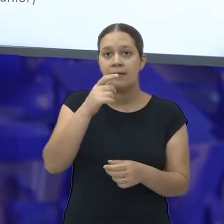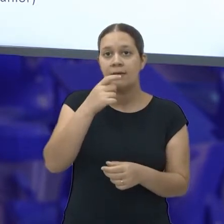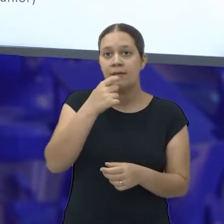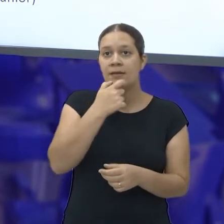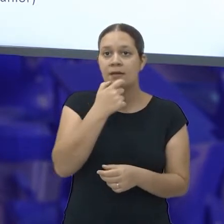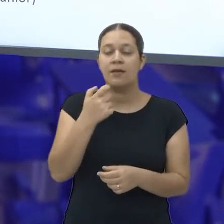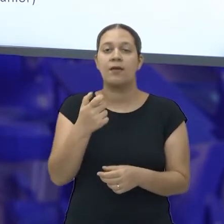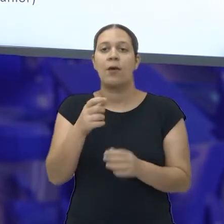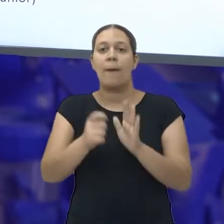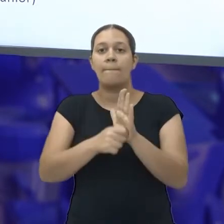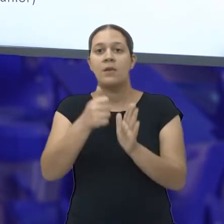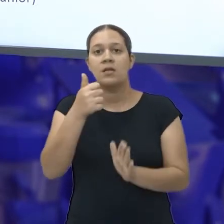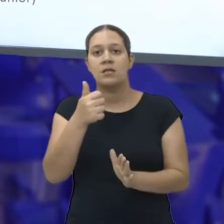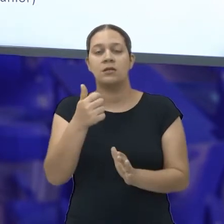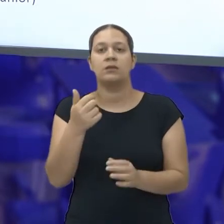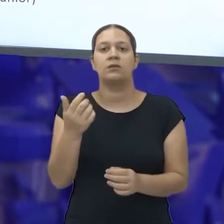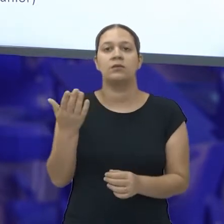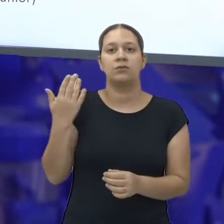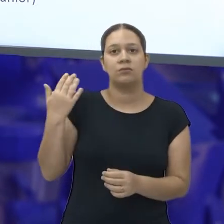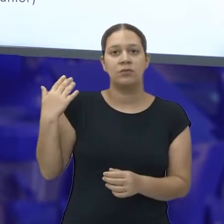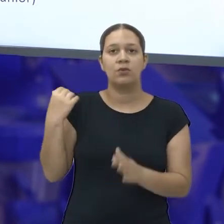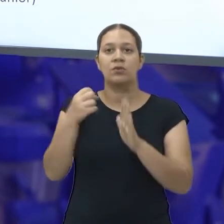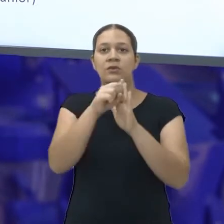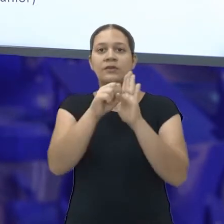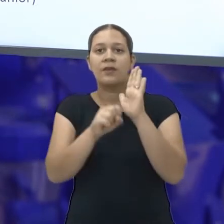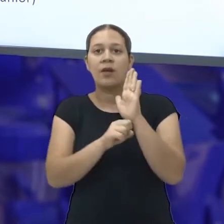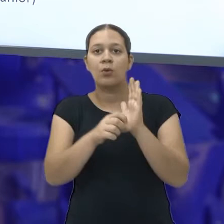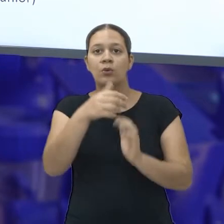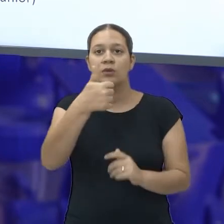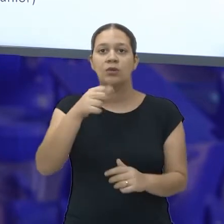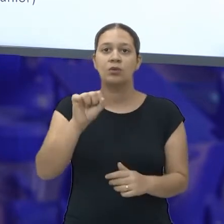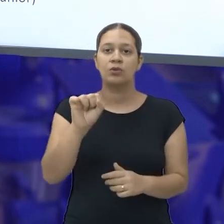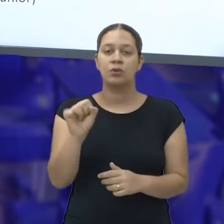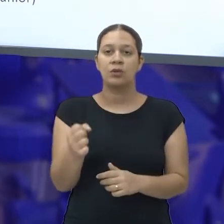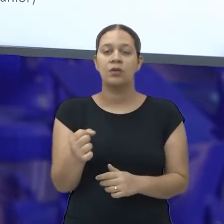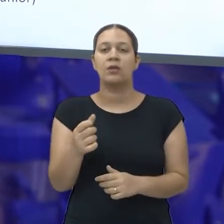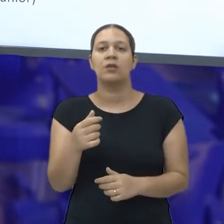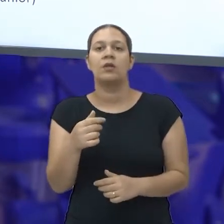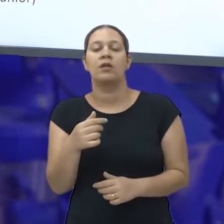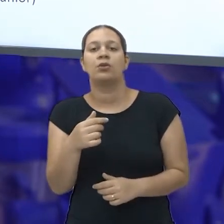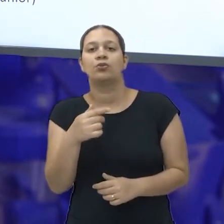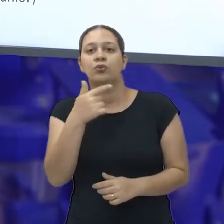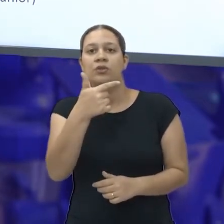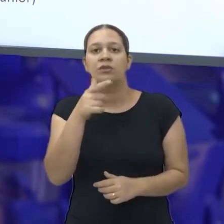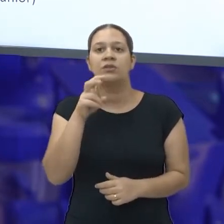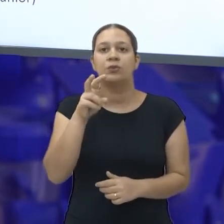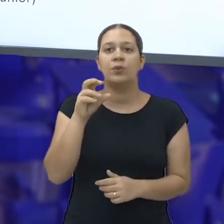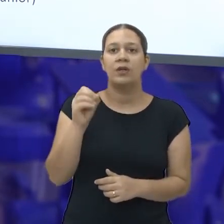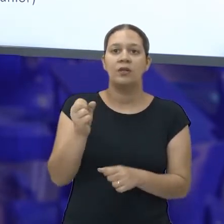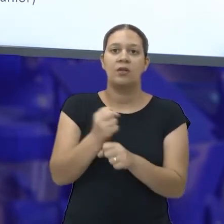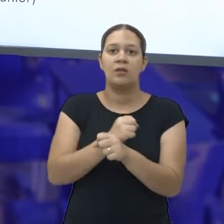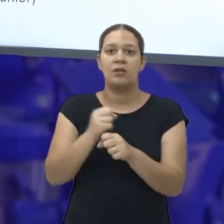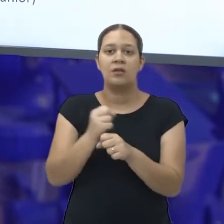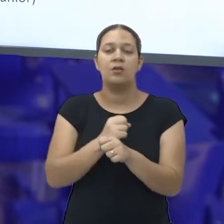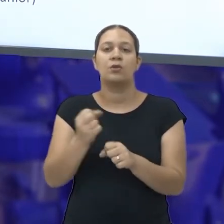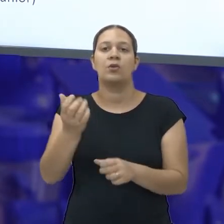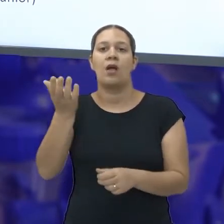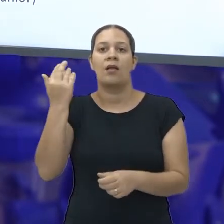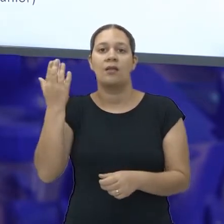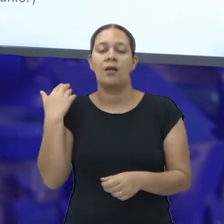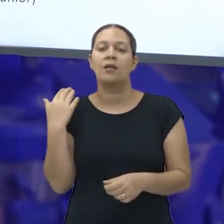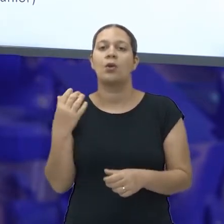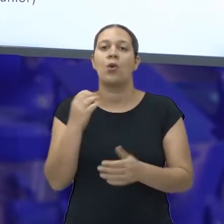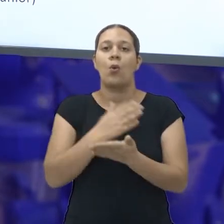disso, somente lá por volta do século XVIII, ou seja, 250 anos atrás, mais ou menos, é que se começou a